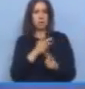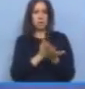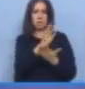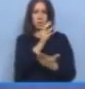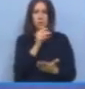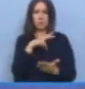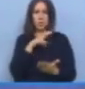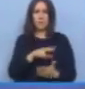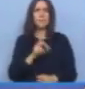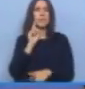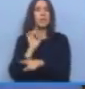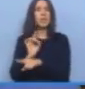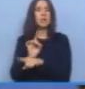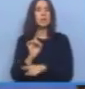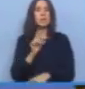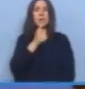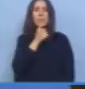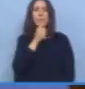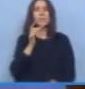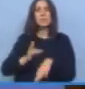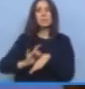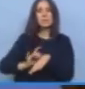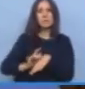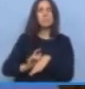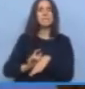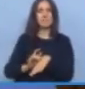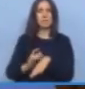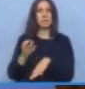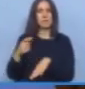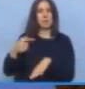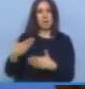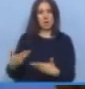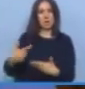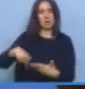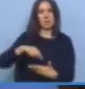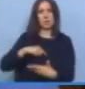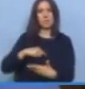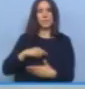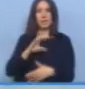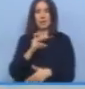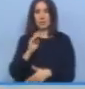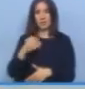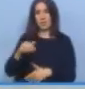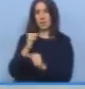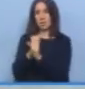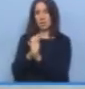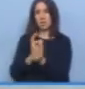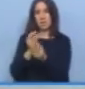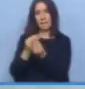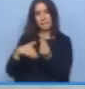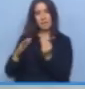Relativamente à questão da sensibilização, que é a parte que também agora nós a Caritas vamos estar a trabalhar